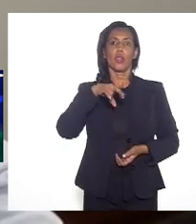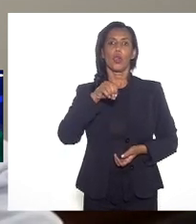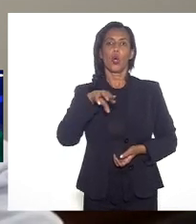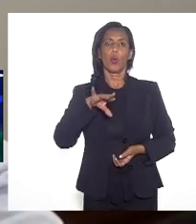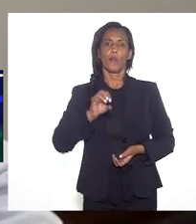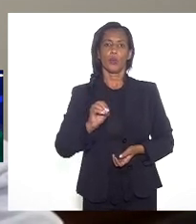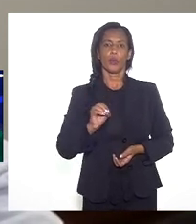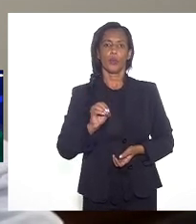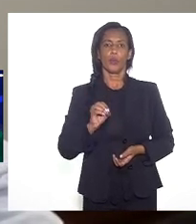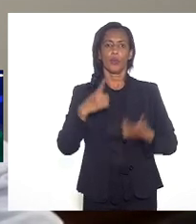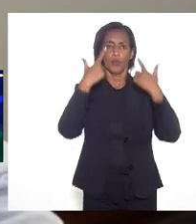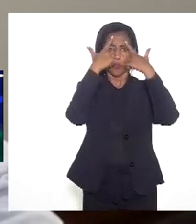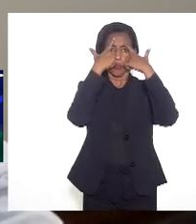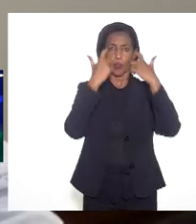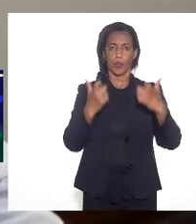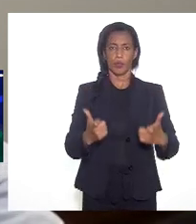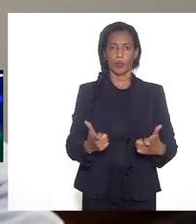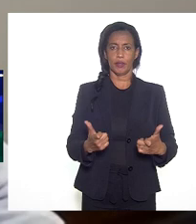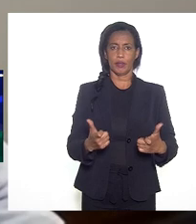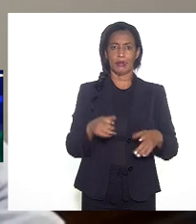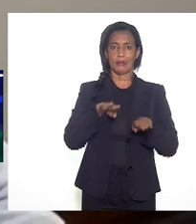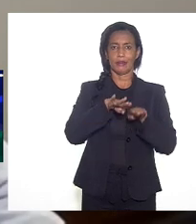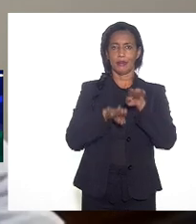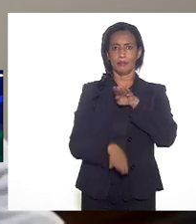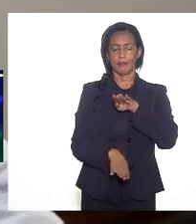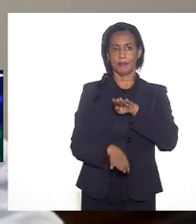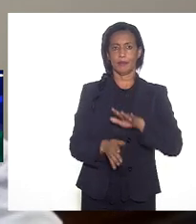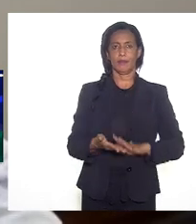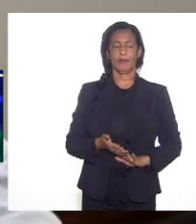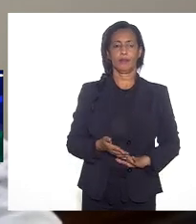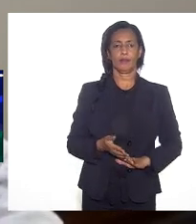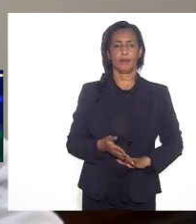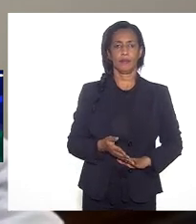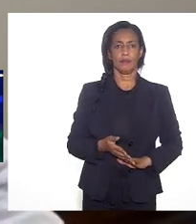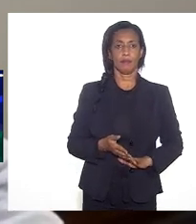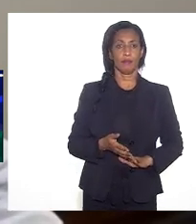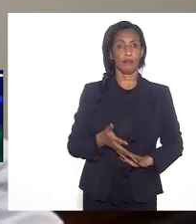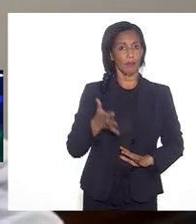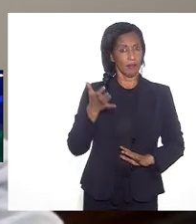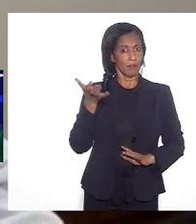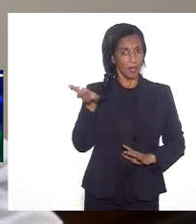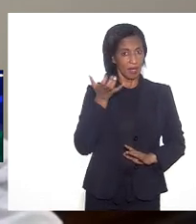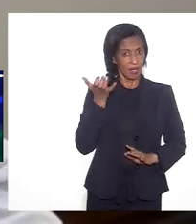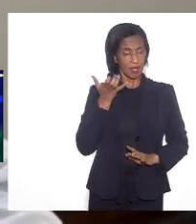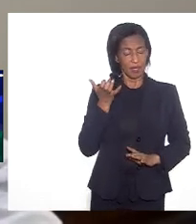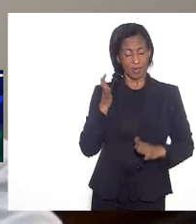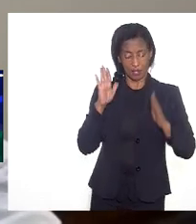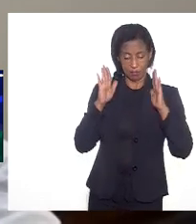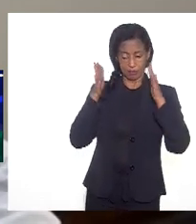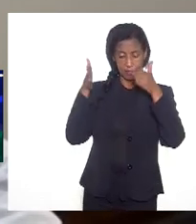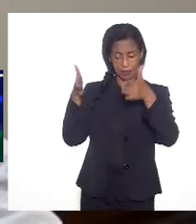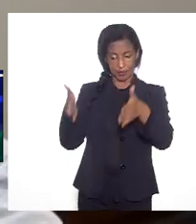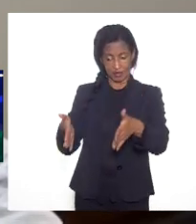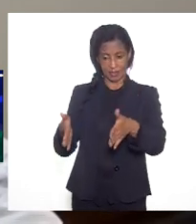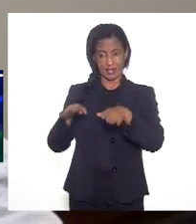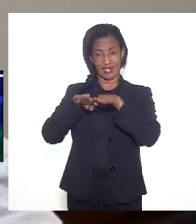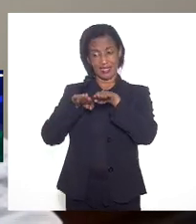do binômio violência e desigualdade. E quero me referir especificamente à